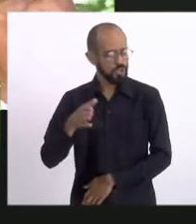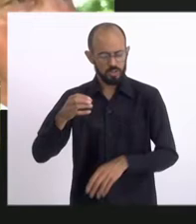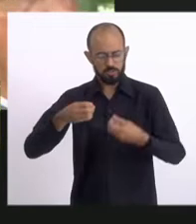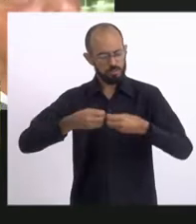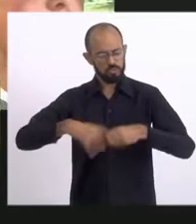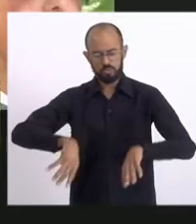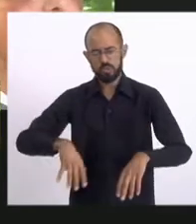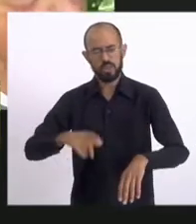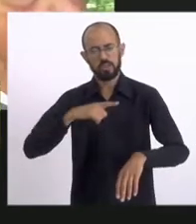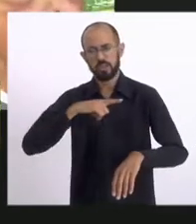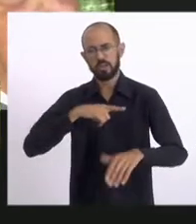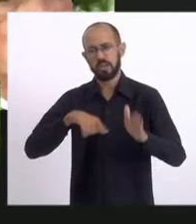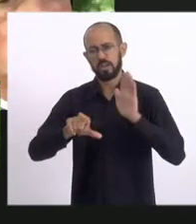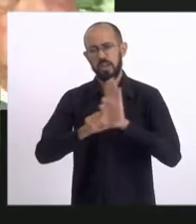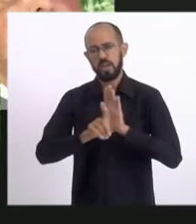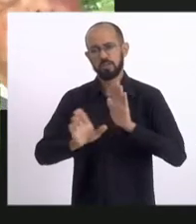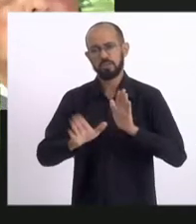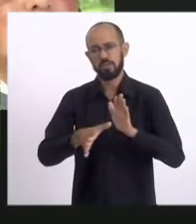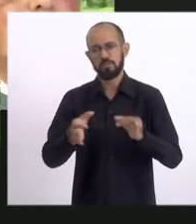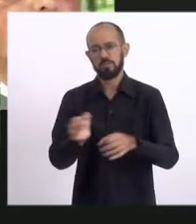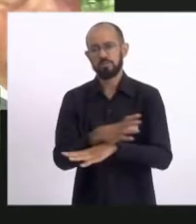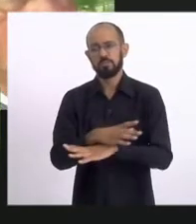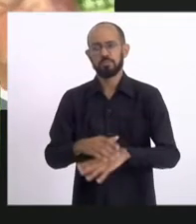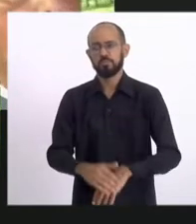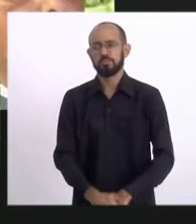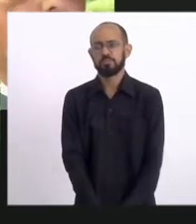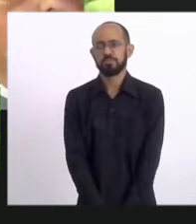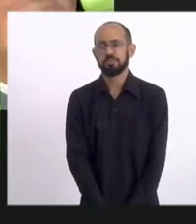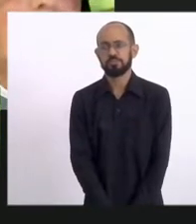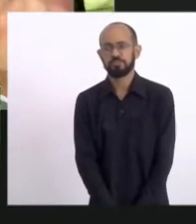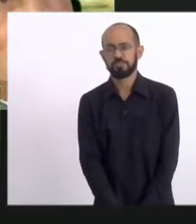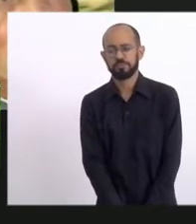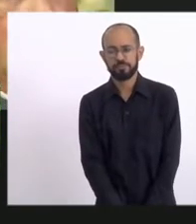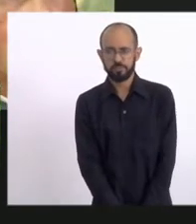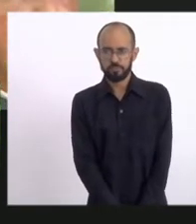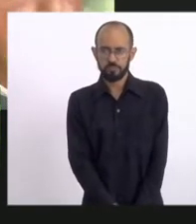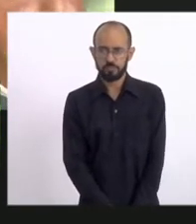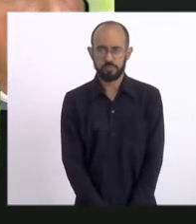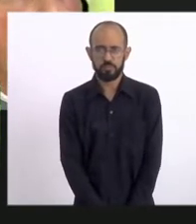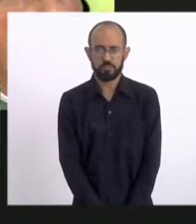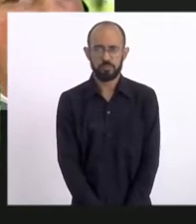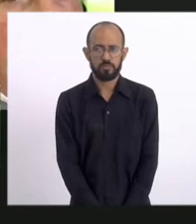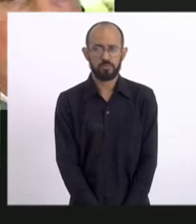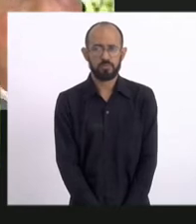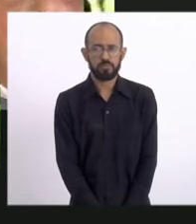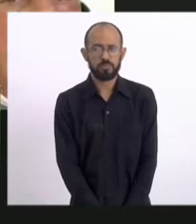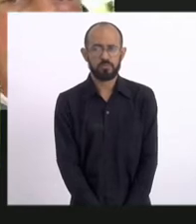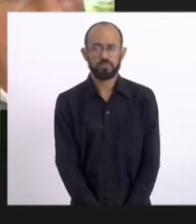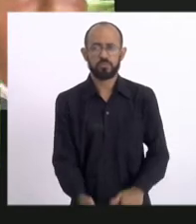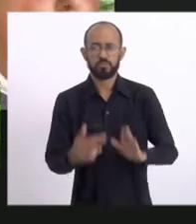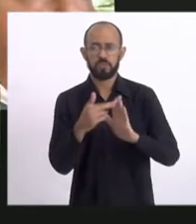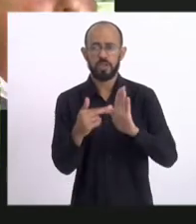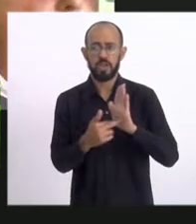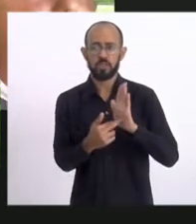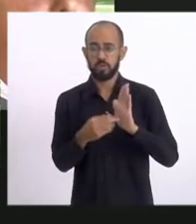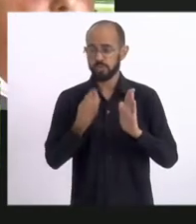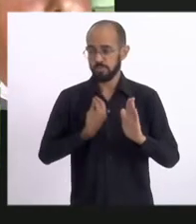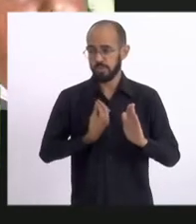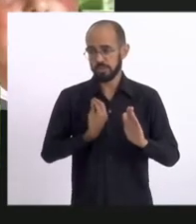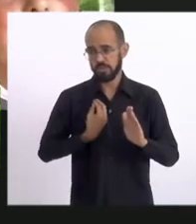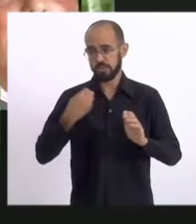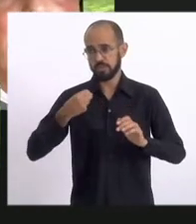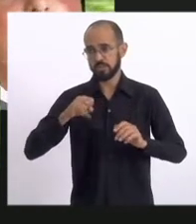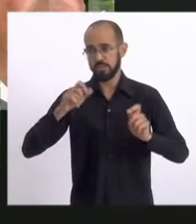prejudicada. Pela 8867 de junho de 20. O relator está presente. Se ele pudesse manifestar,